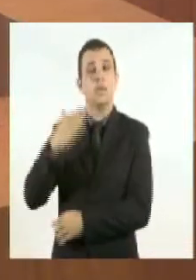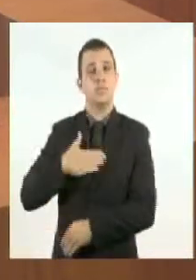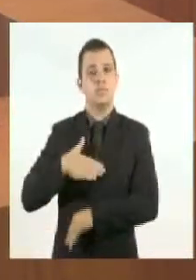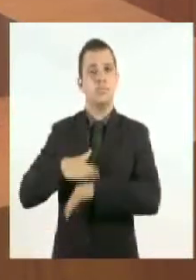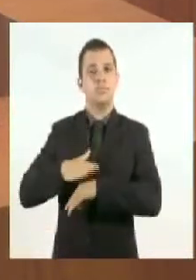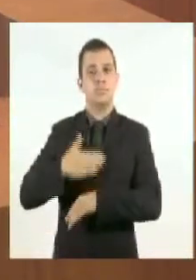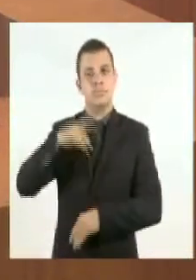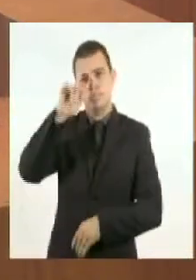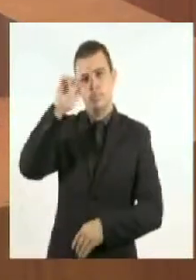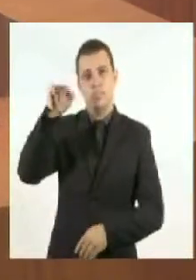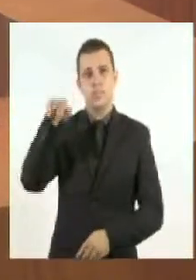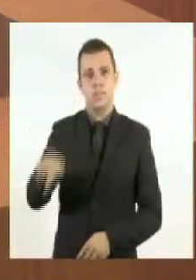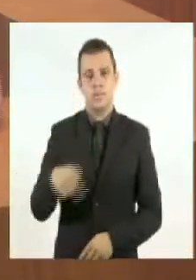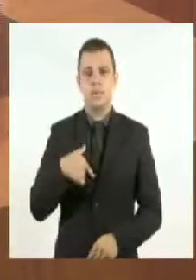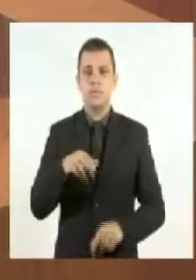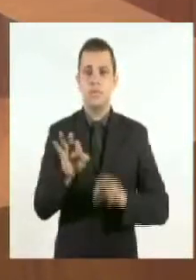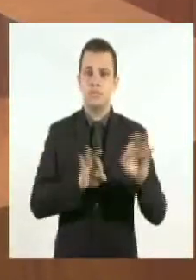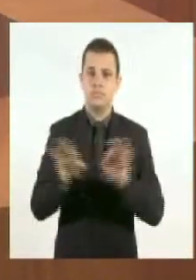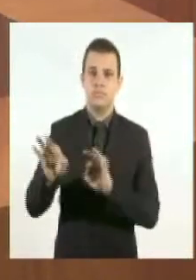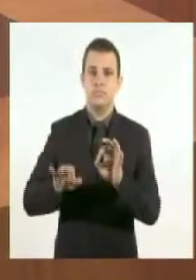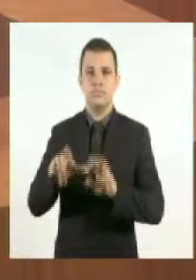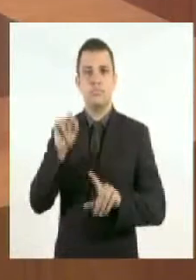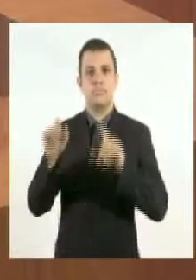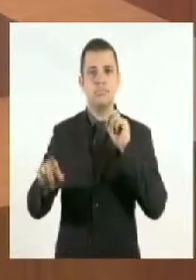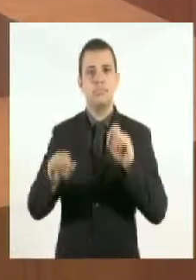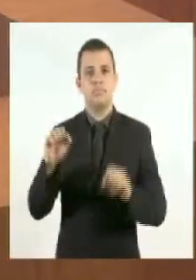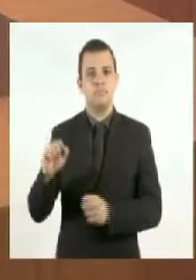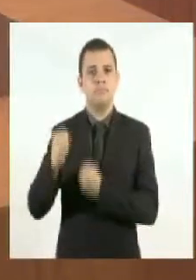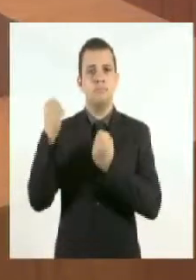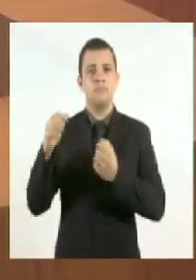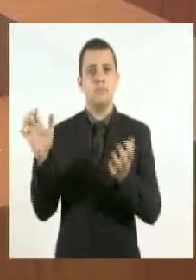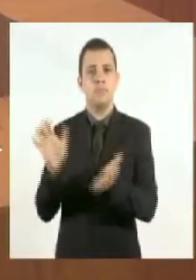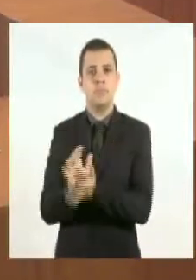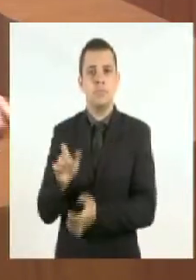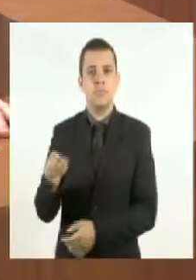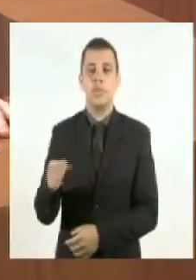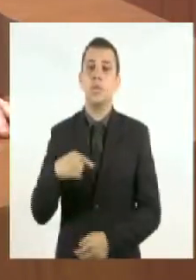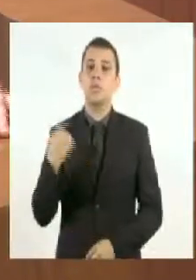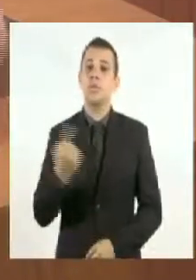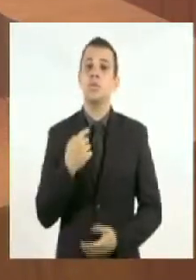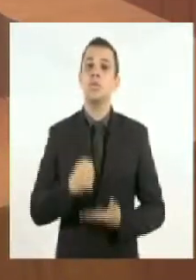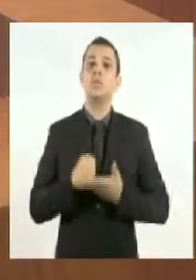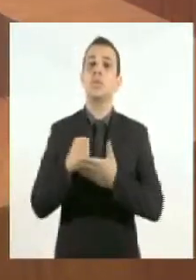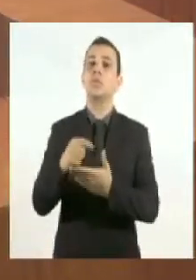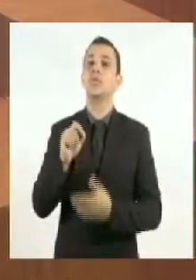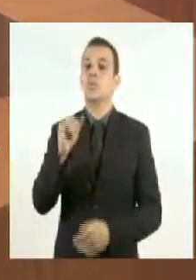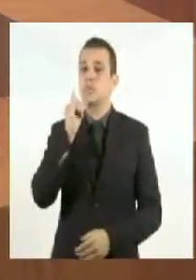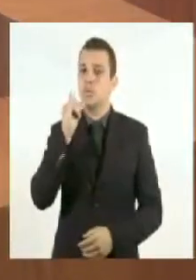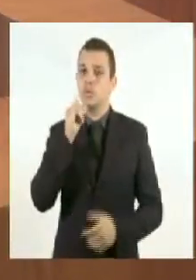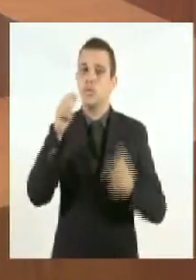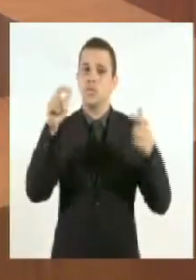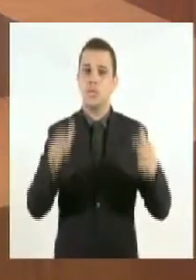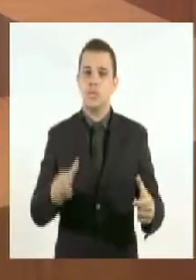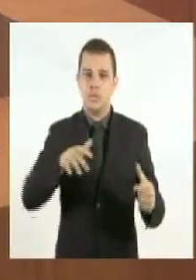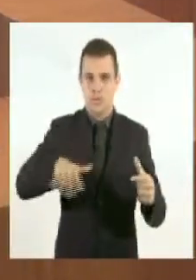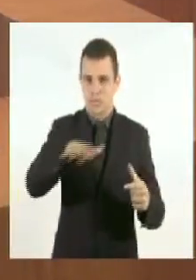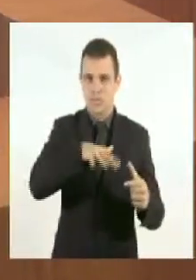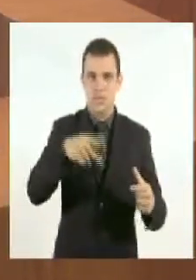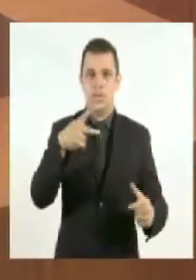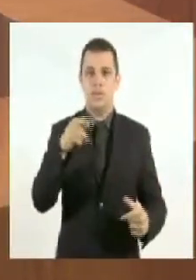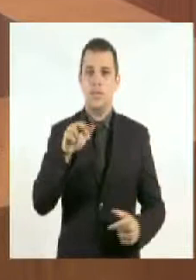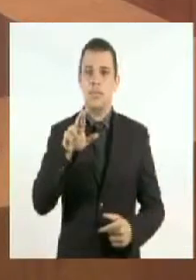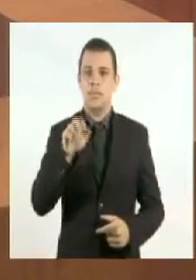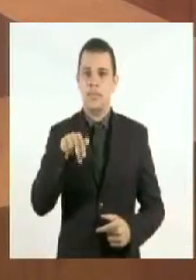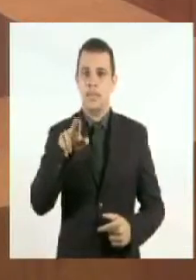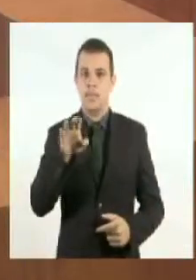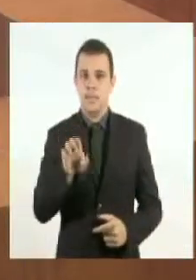estruturamos unidades de conservação importantes, como o Parque Estadual do Mirador, que estava tendo as suas nascentes destruídas,